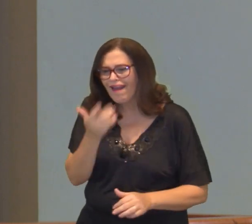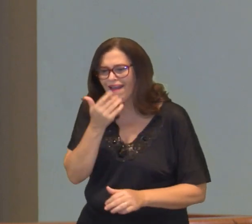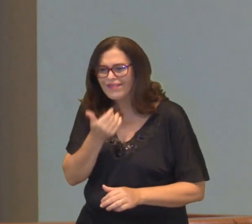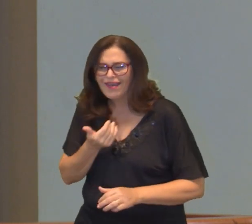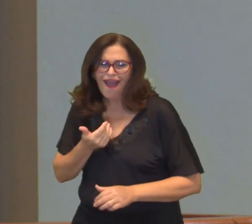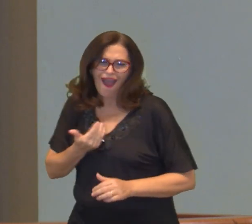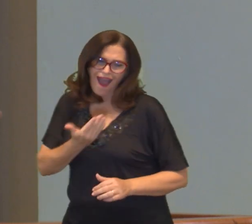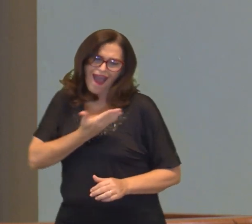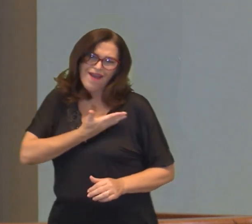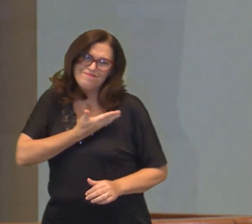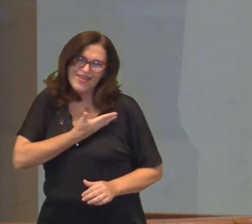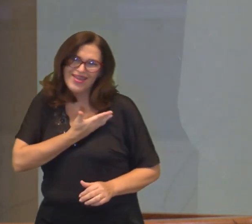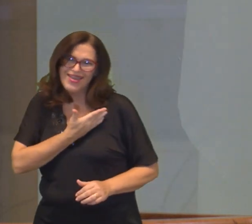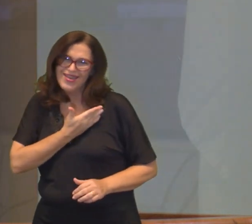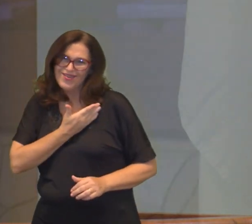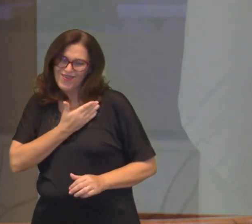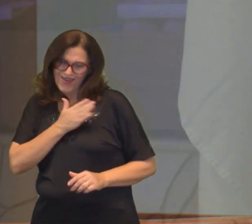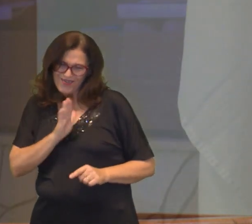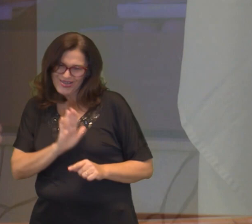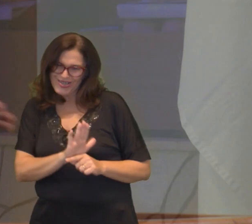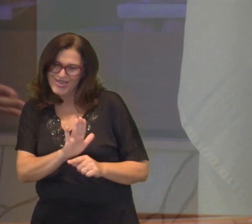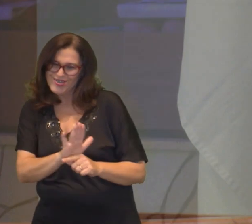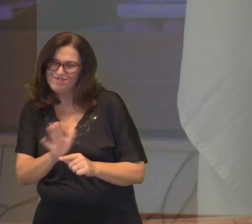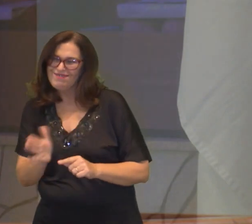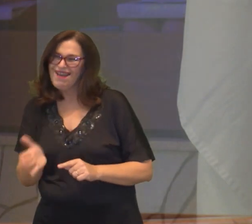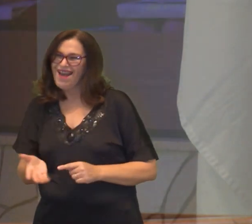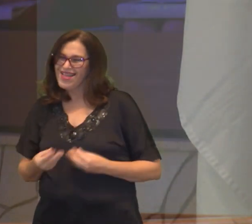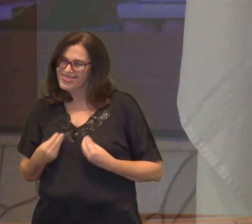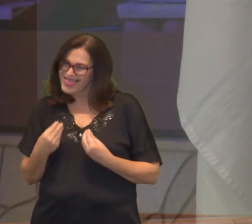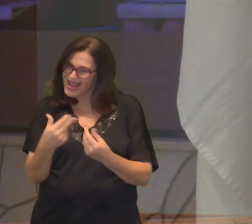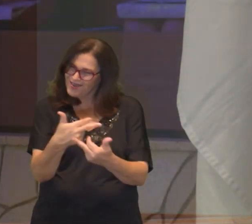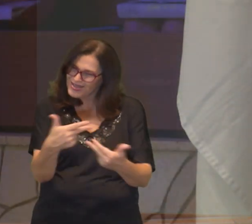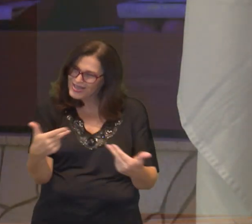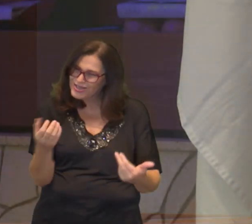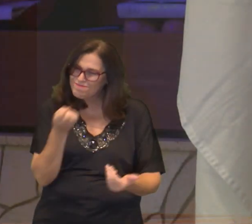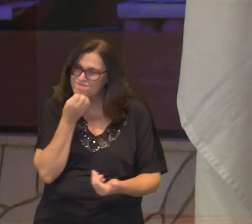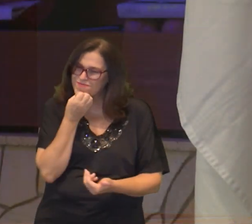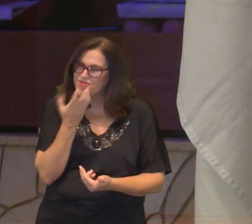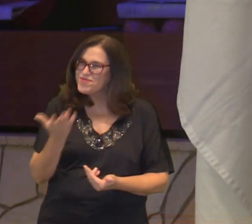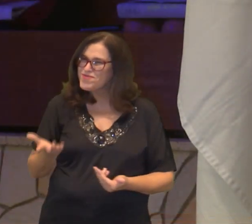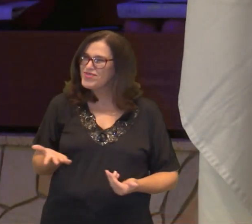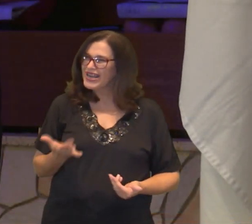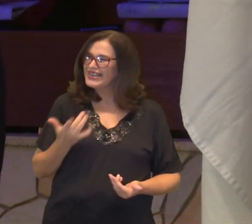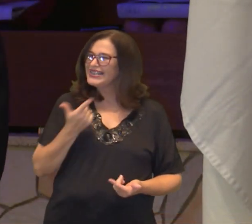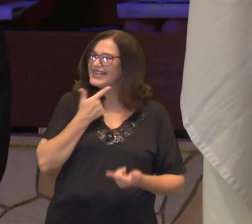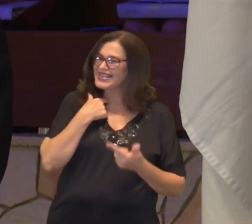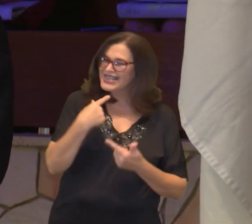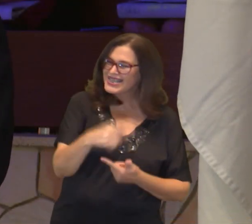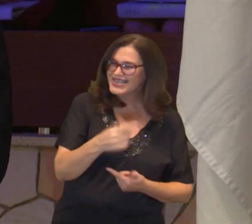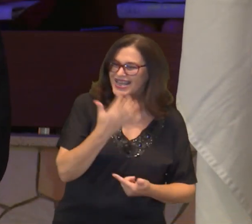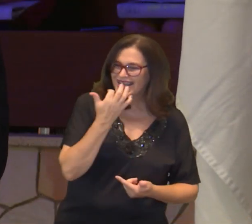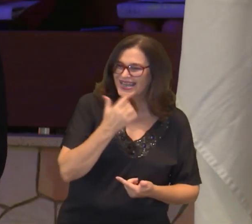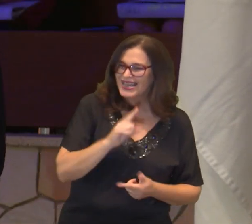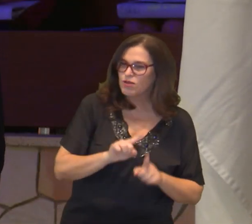como aquele que quer o bem dela, que lhe dá coisas boas que ela deseja.